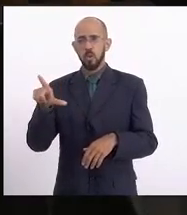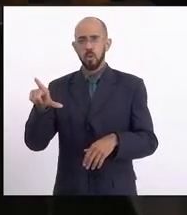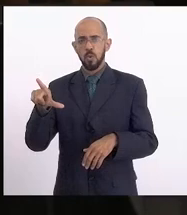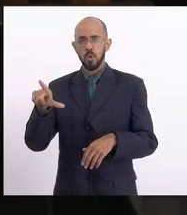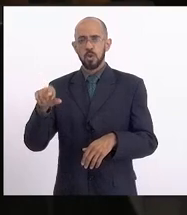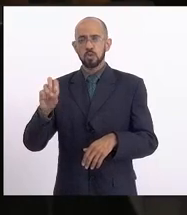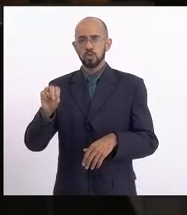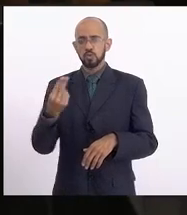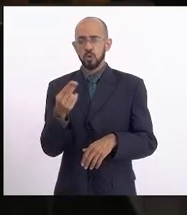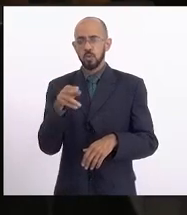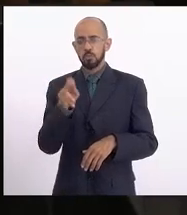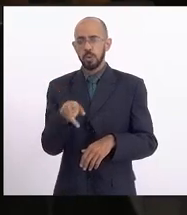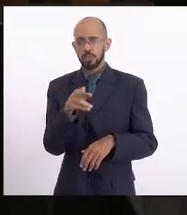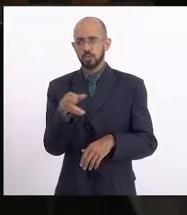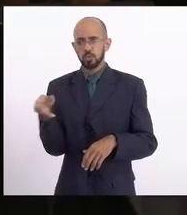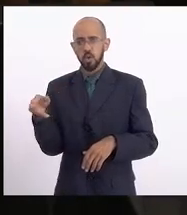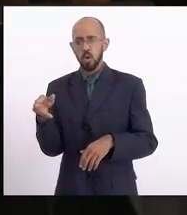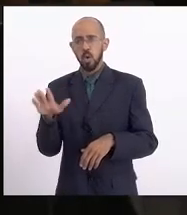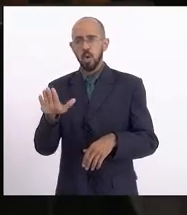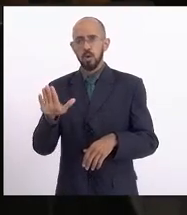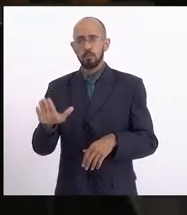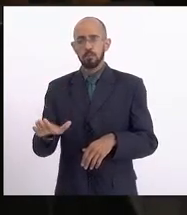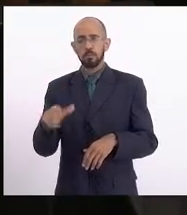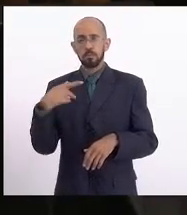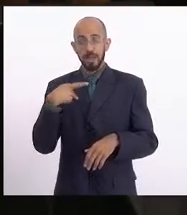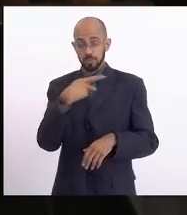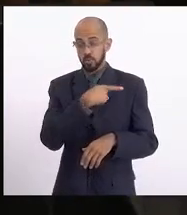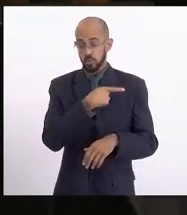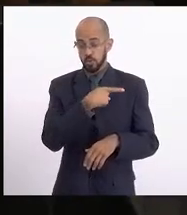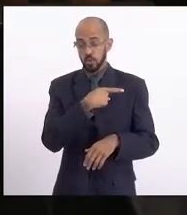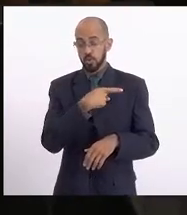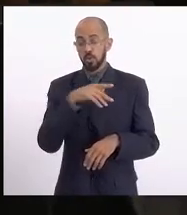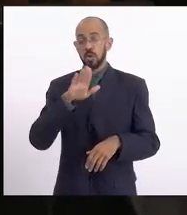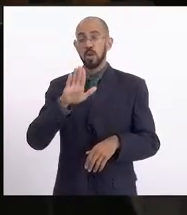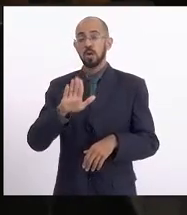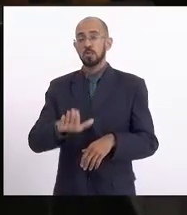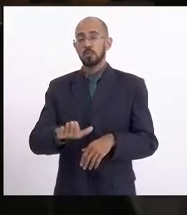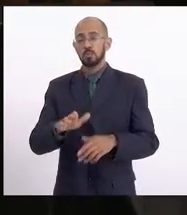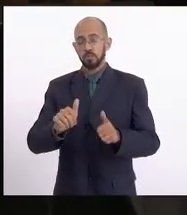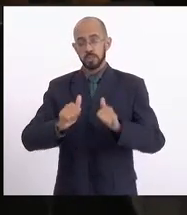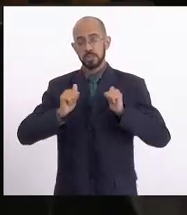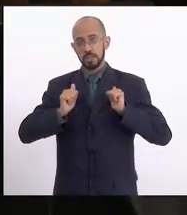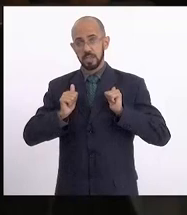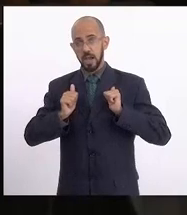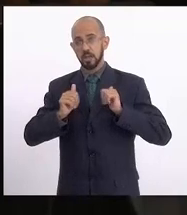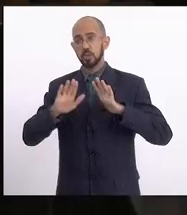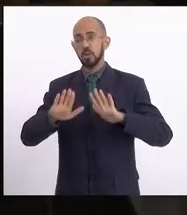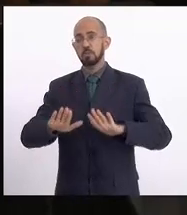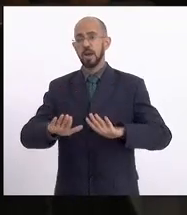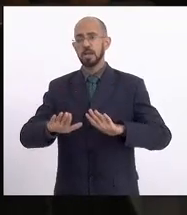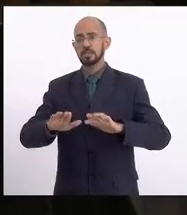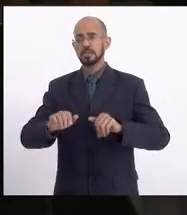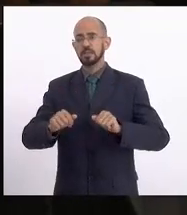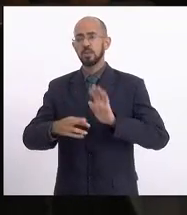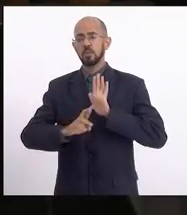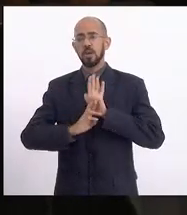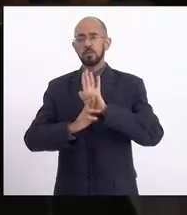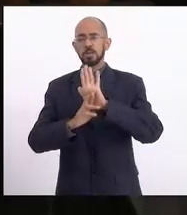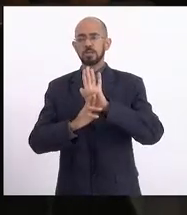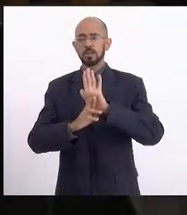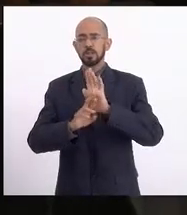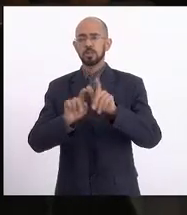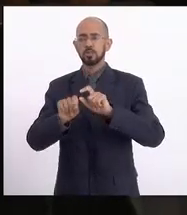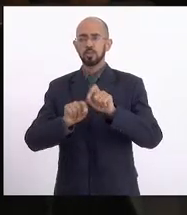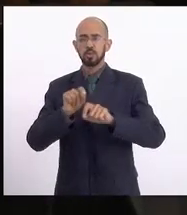acredito. Mas como poder público e como representante da sociedade num todo, o